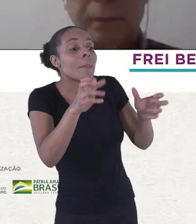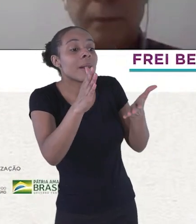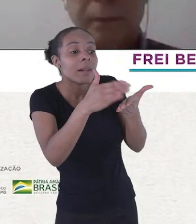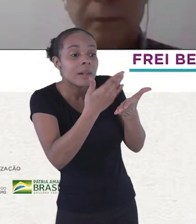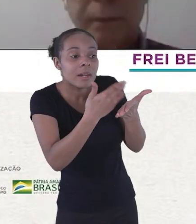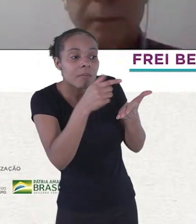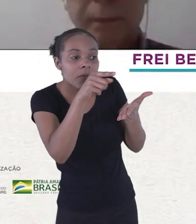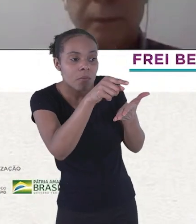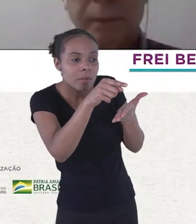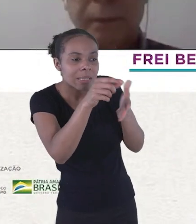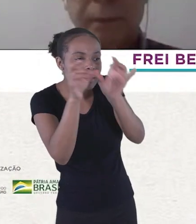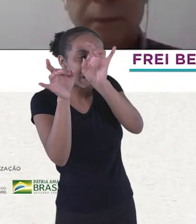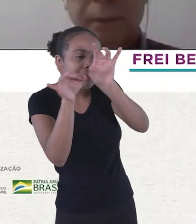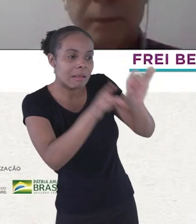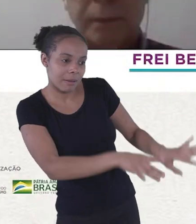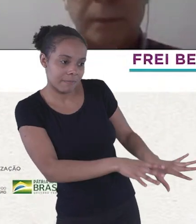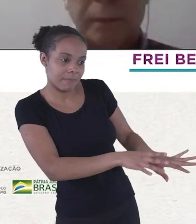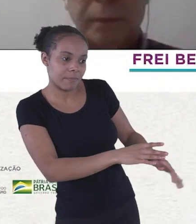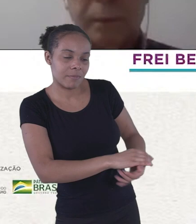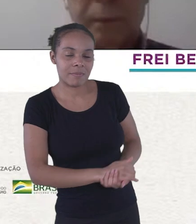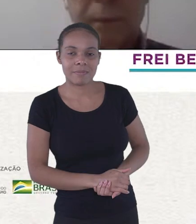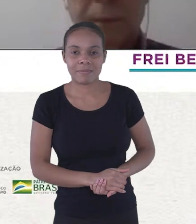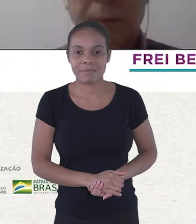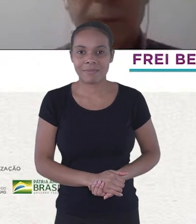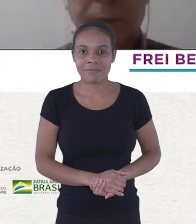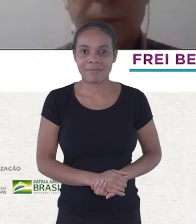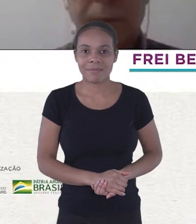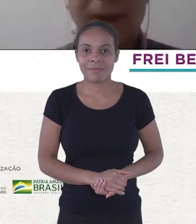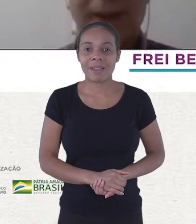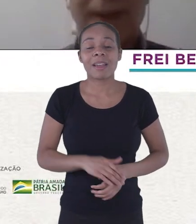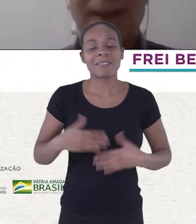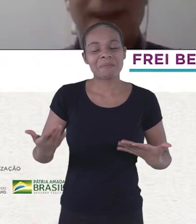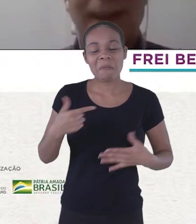Eu posso dizer que eles eram uma porcaria.